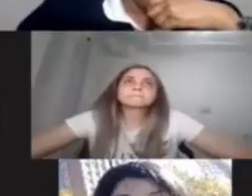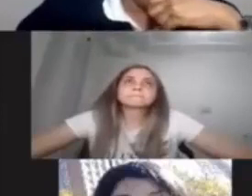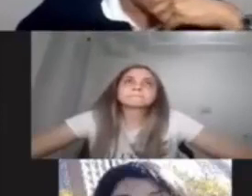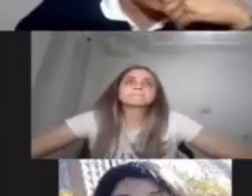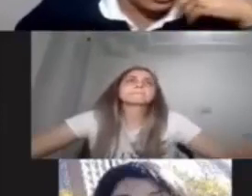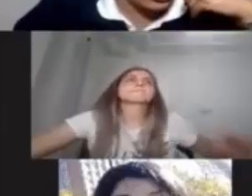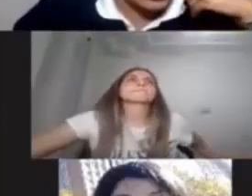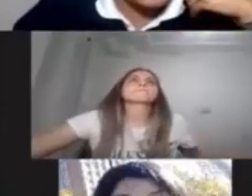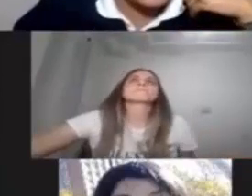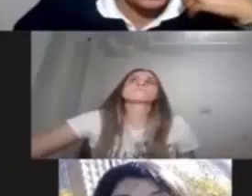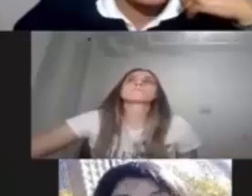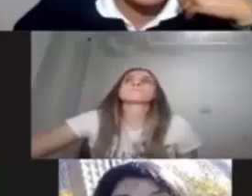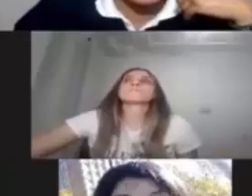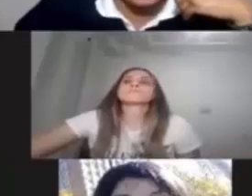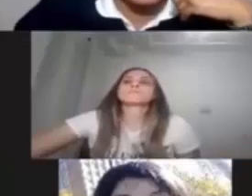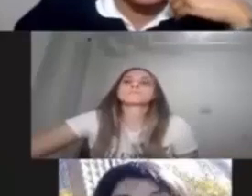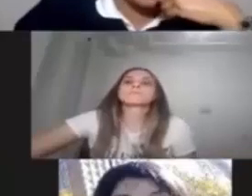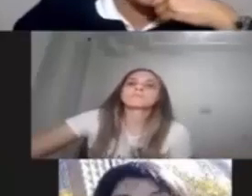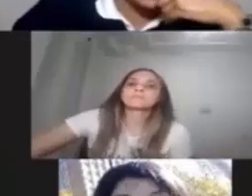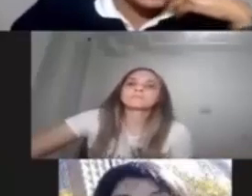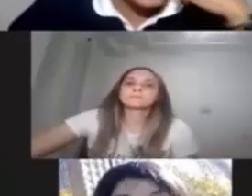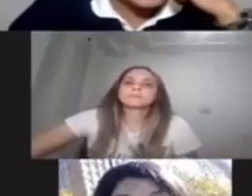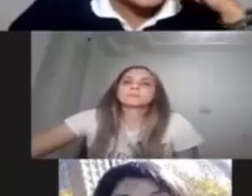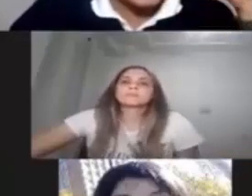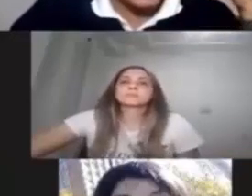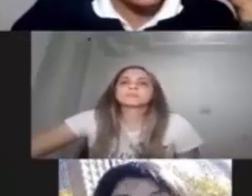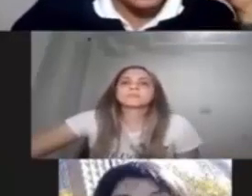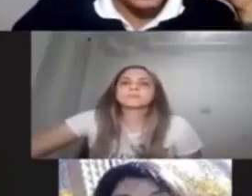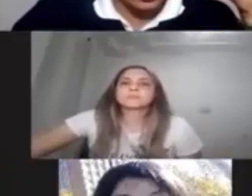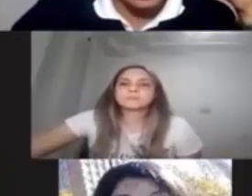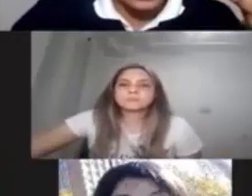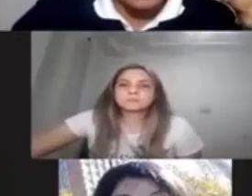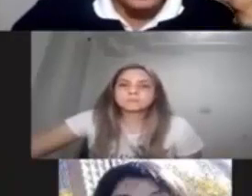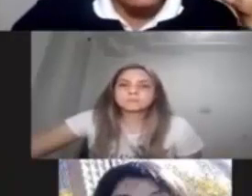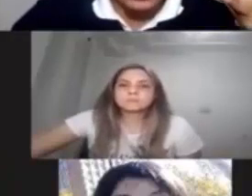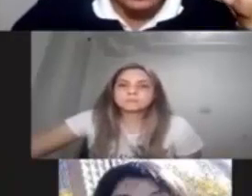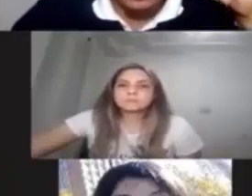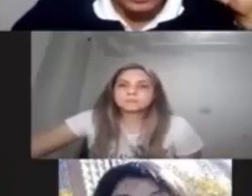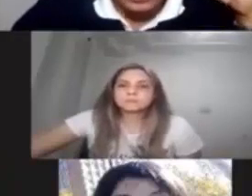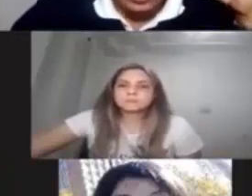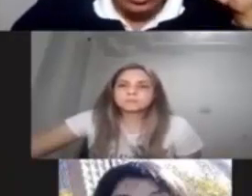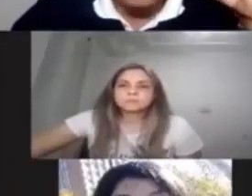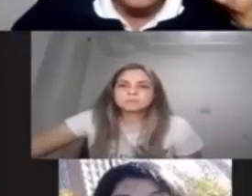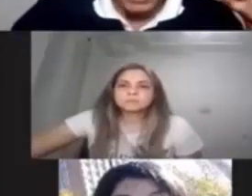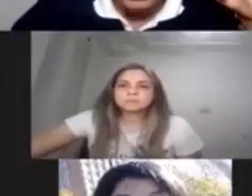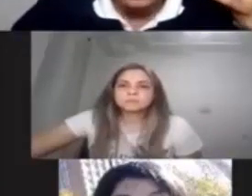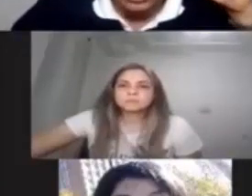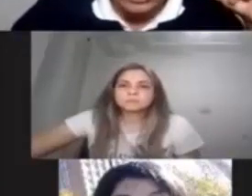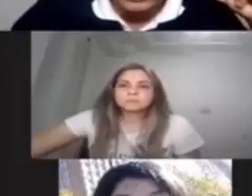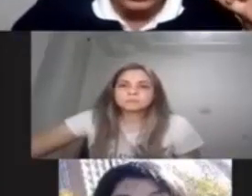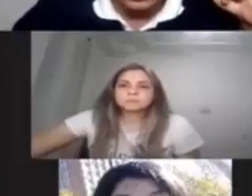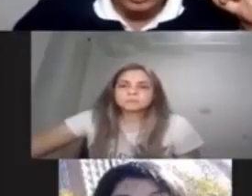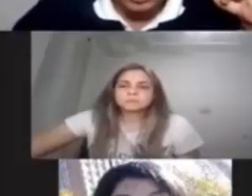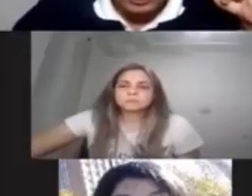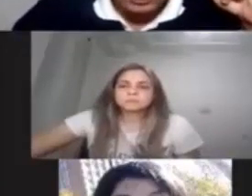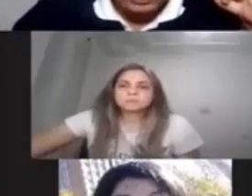Olha aqui, gente. Lucas 23,42. Muito bem. E disse a Jesus, Senhor, lembra-te de mim quando entrares no teu